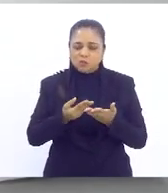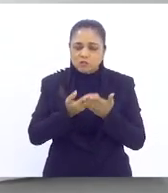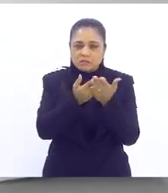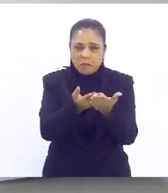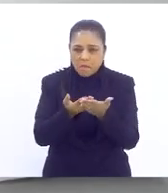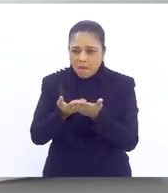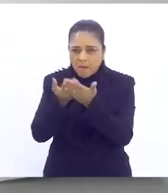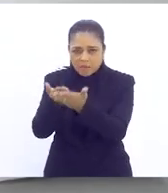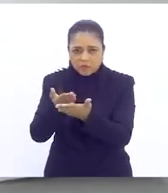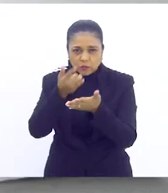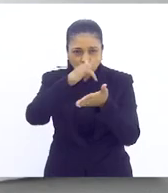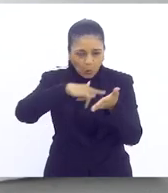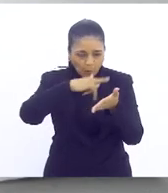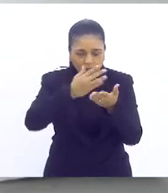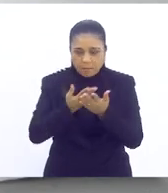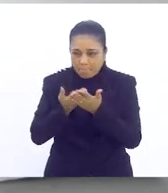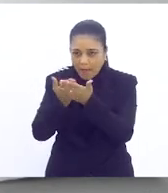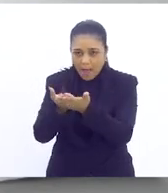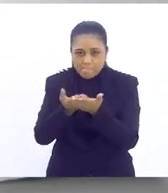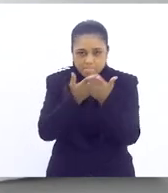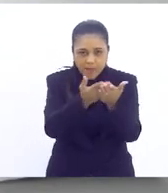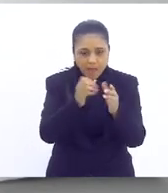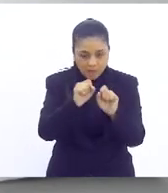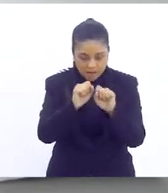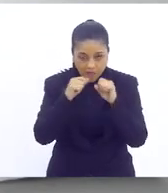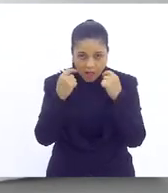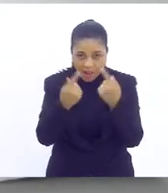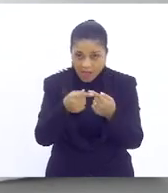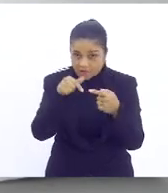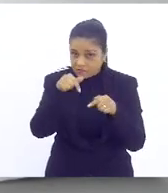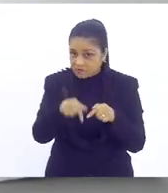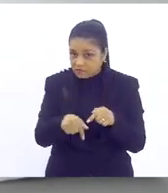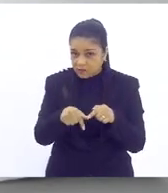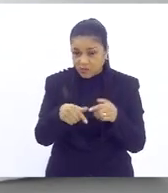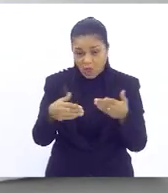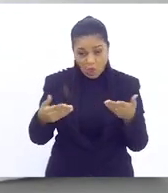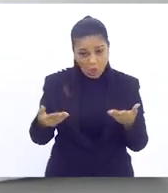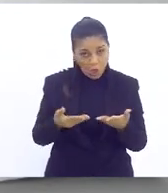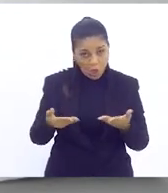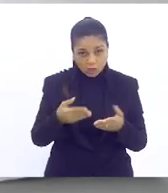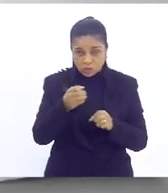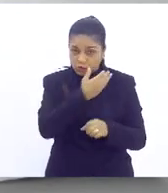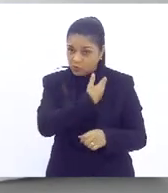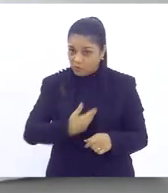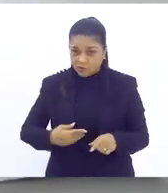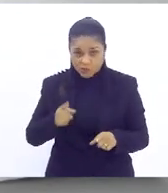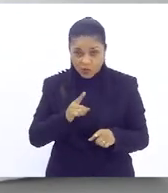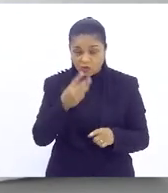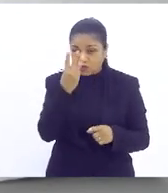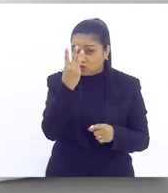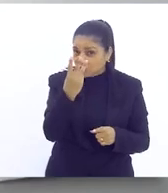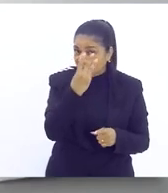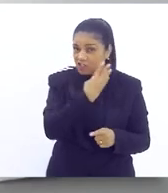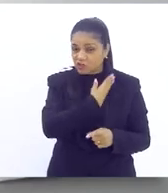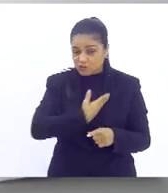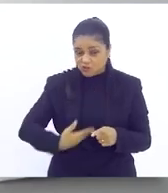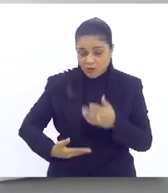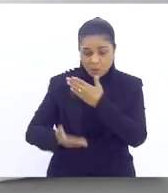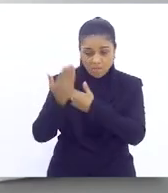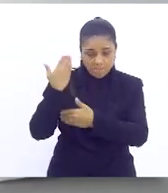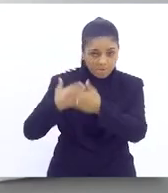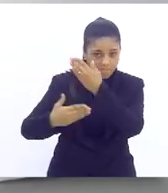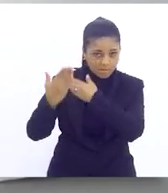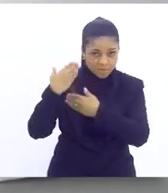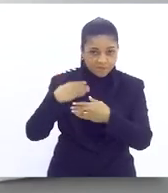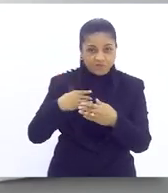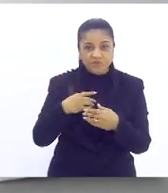feitos a esta casa e não tô falando do atual governo tô falando de todos os três governos que eu assisti aqui